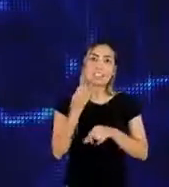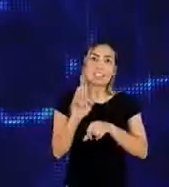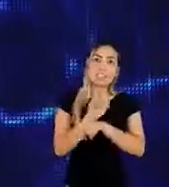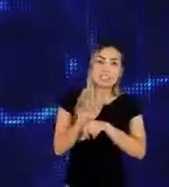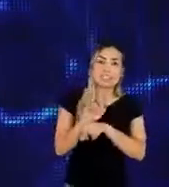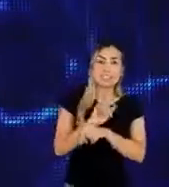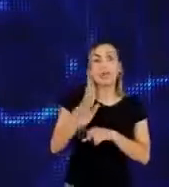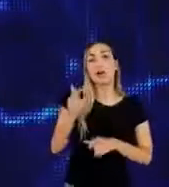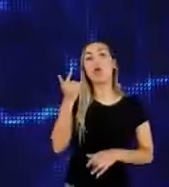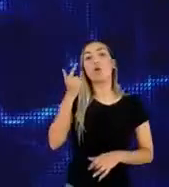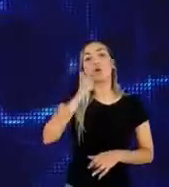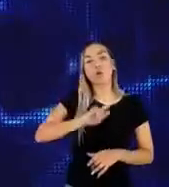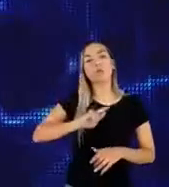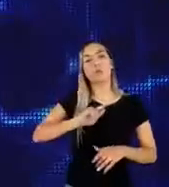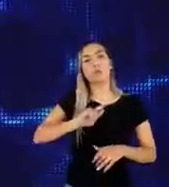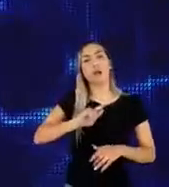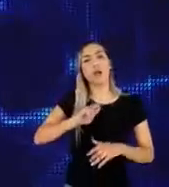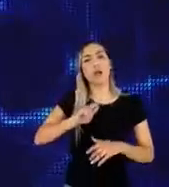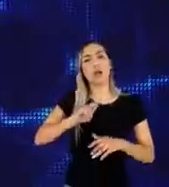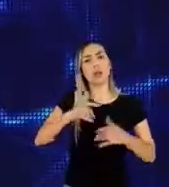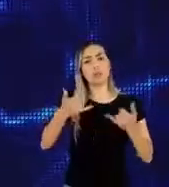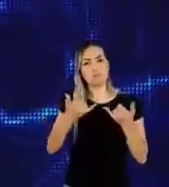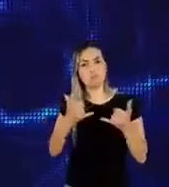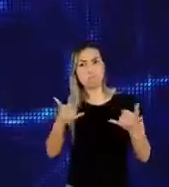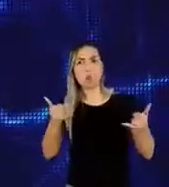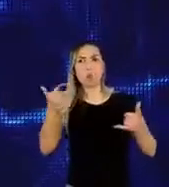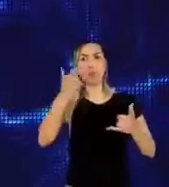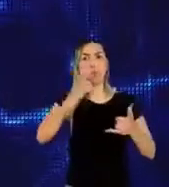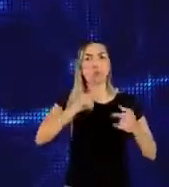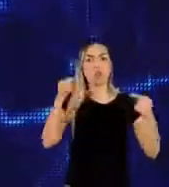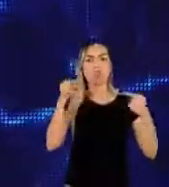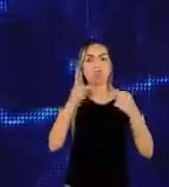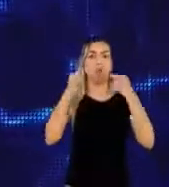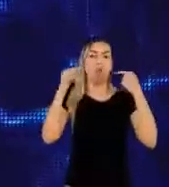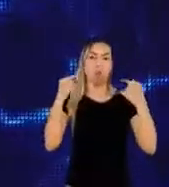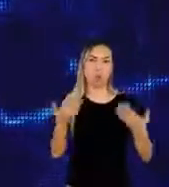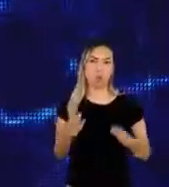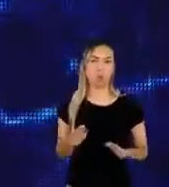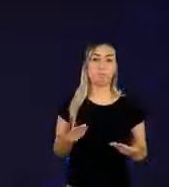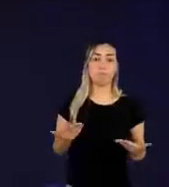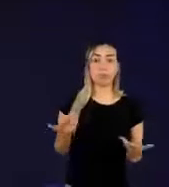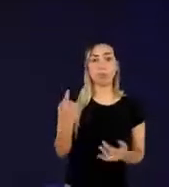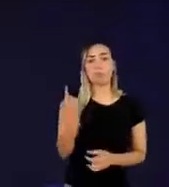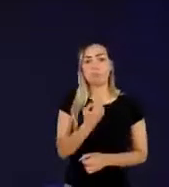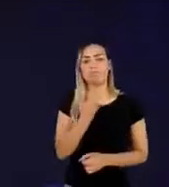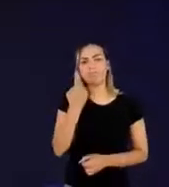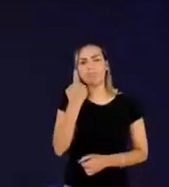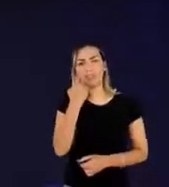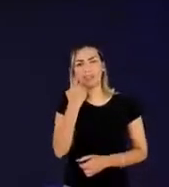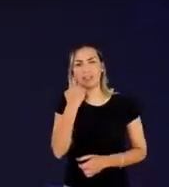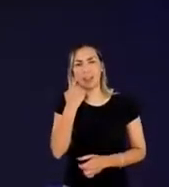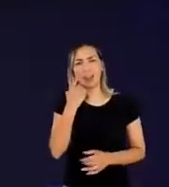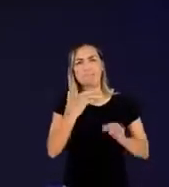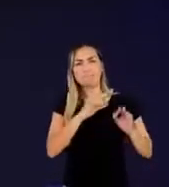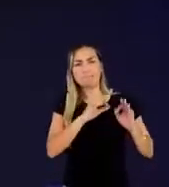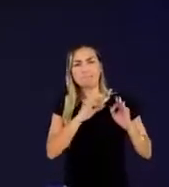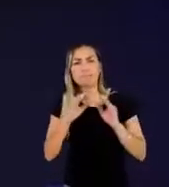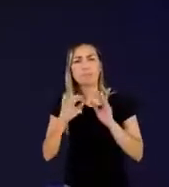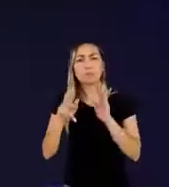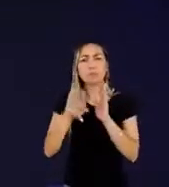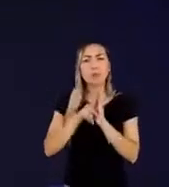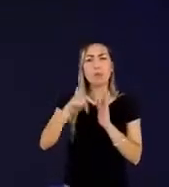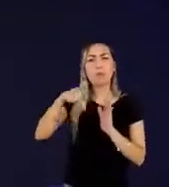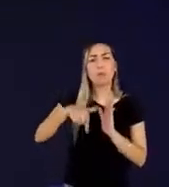que deem resposta a esse novo ambiente. E aqui, se a gente olhar a característica do mercado